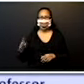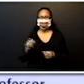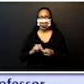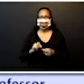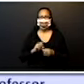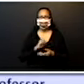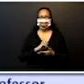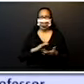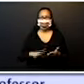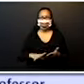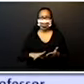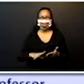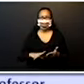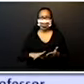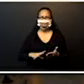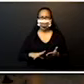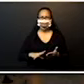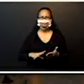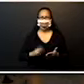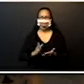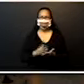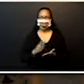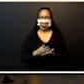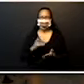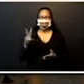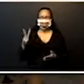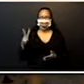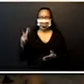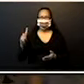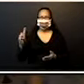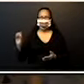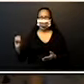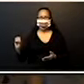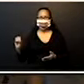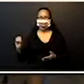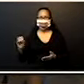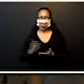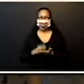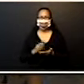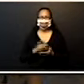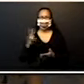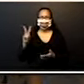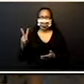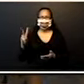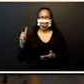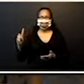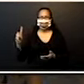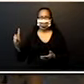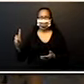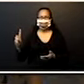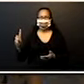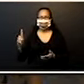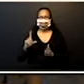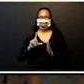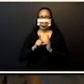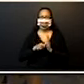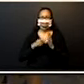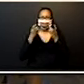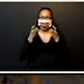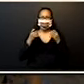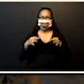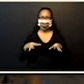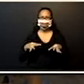atividades 210, da página 210 e 211, após assistir a explicação com essa